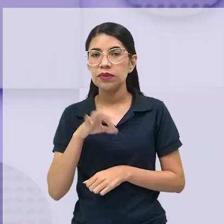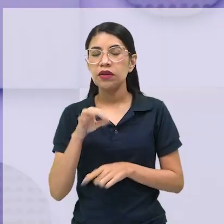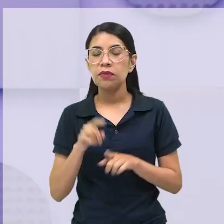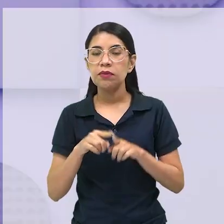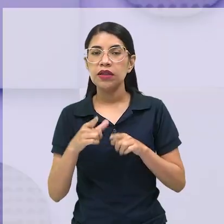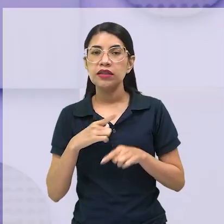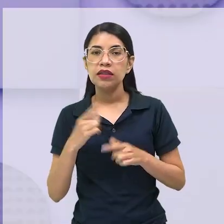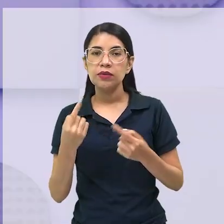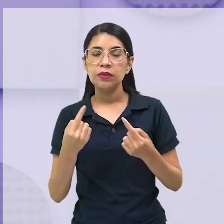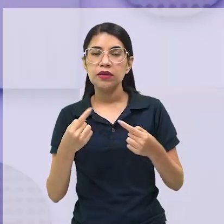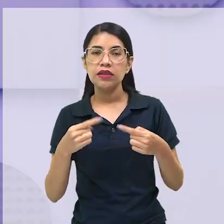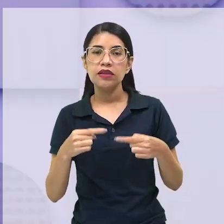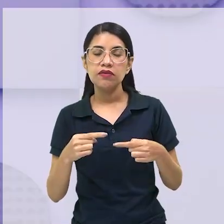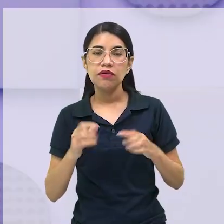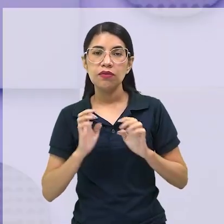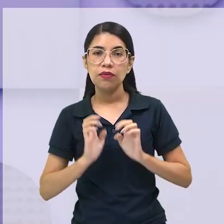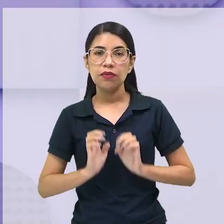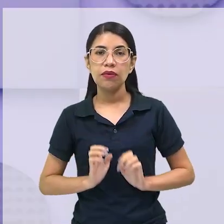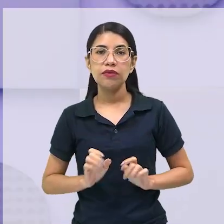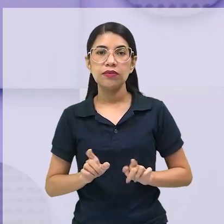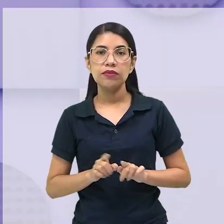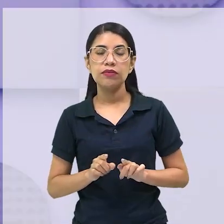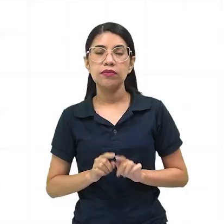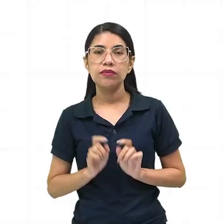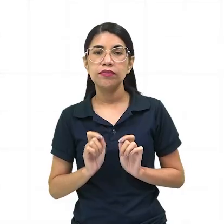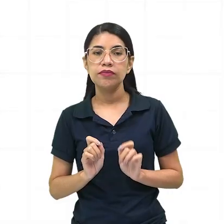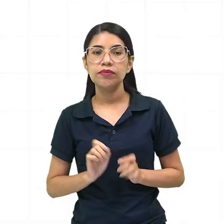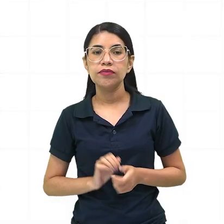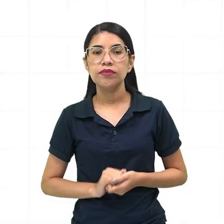um desafio ético muito importante.